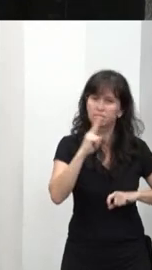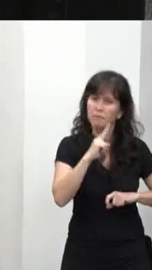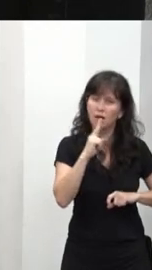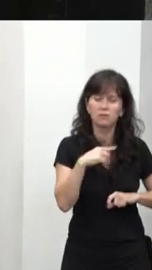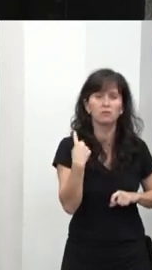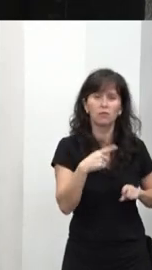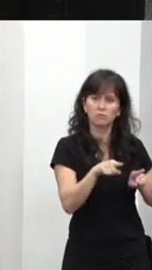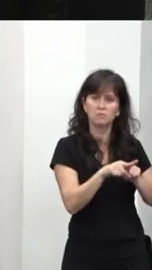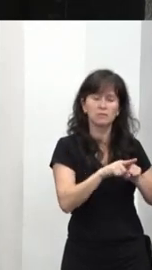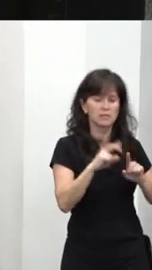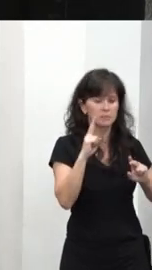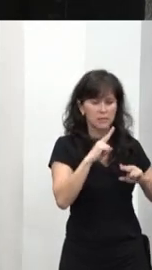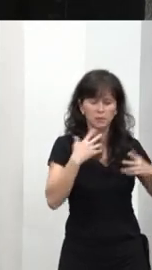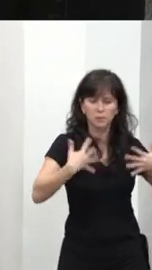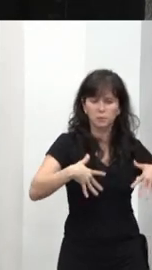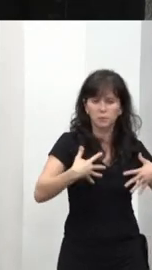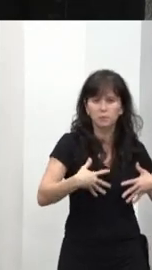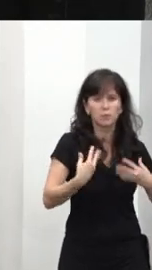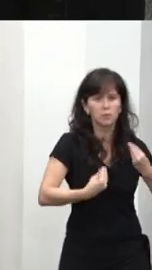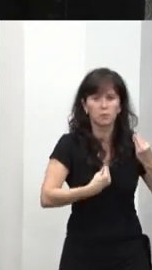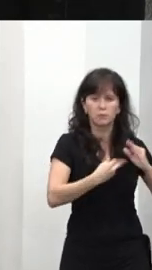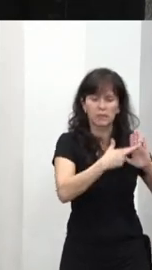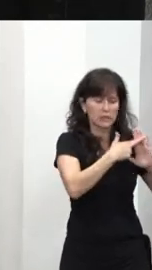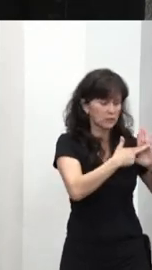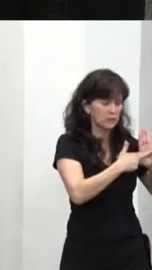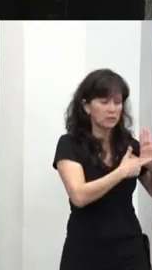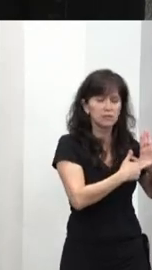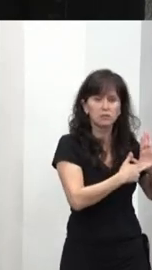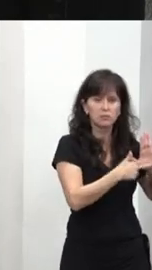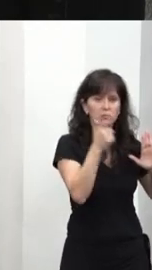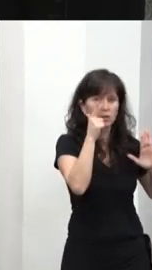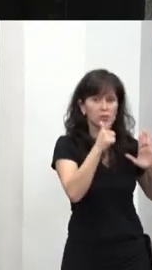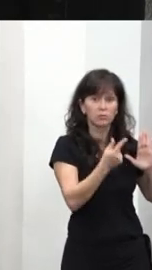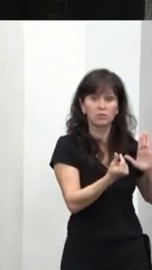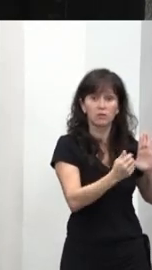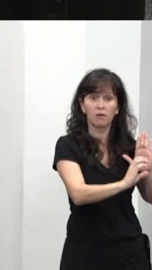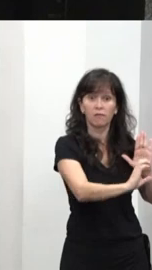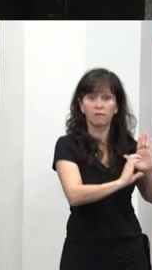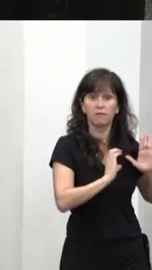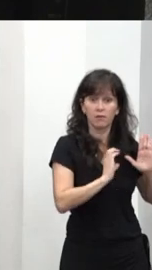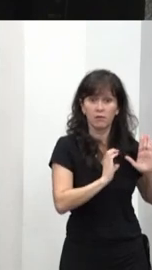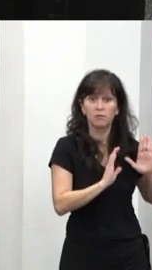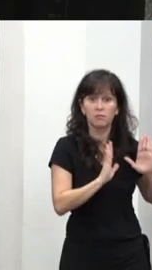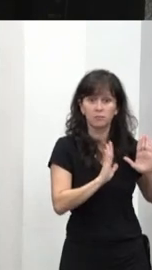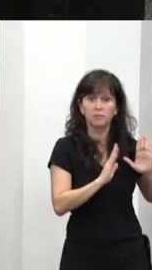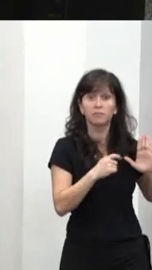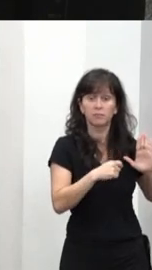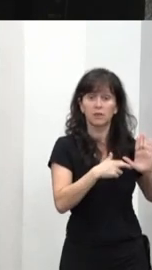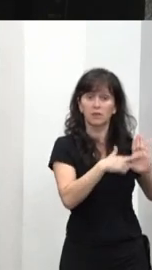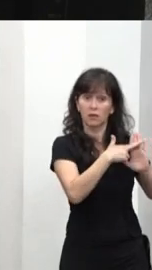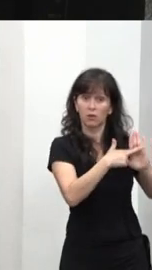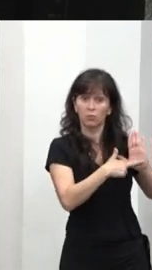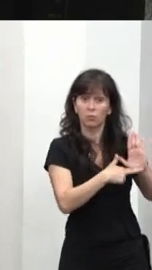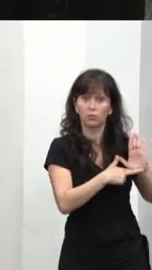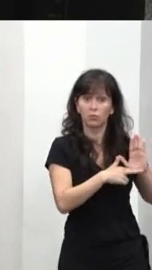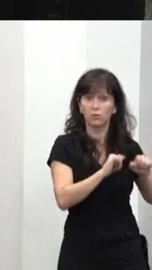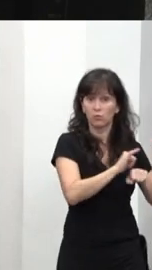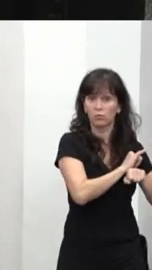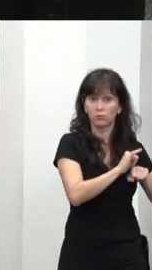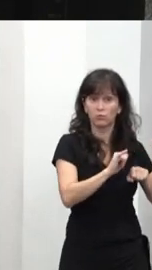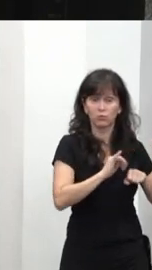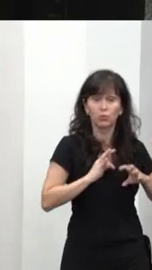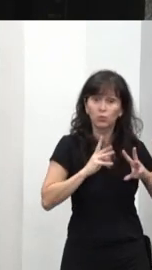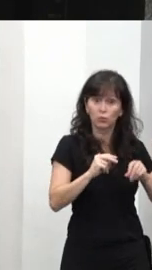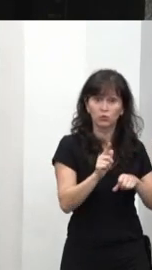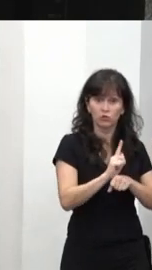Então não vai ser um pré-requisito para acessar o recurso mas ao mesmo tempo todo gestor que